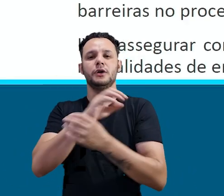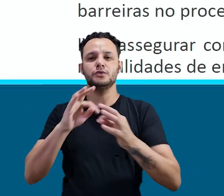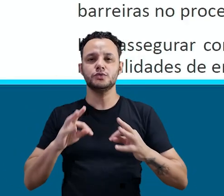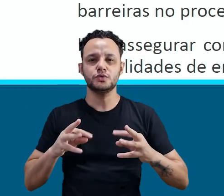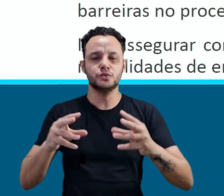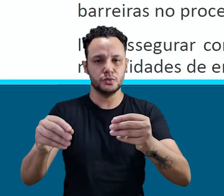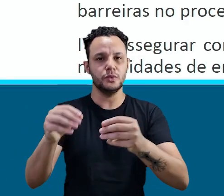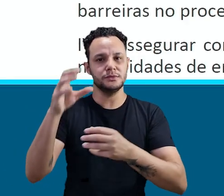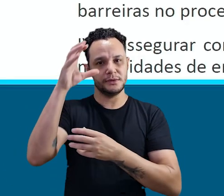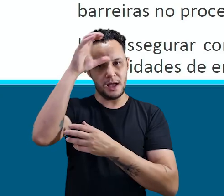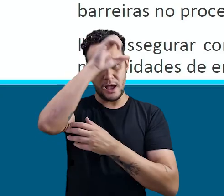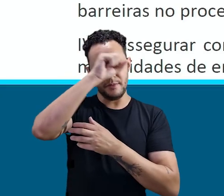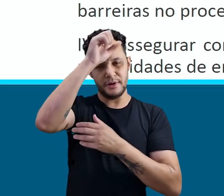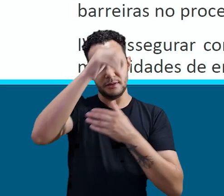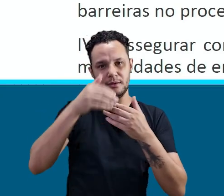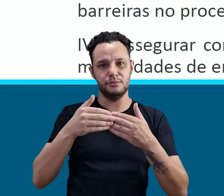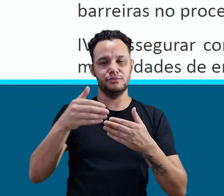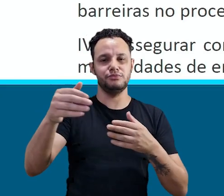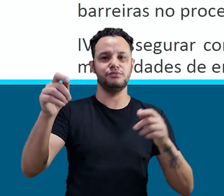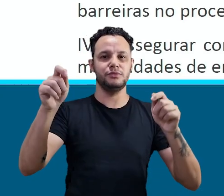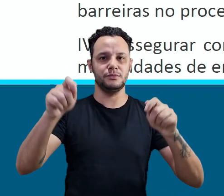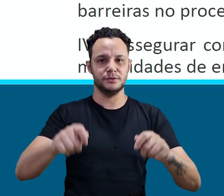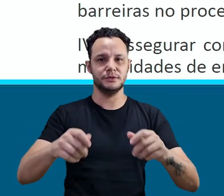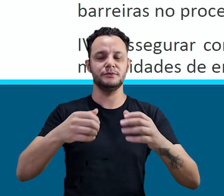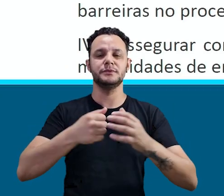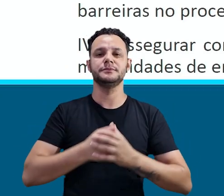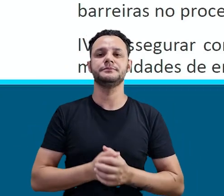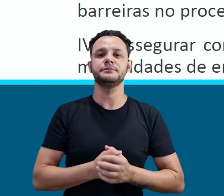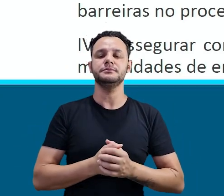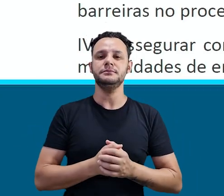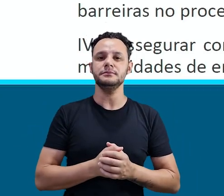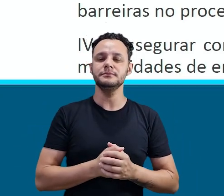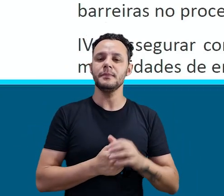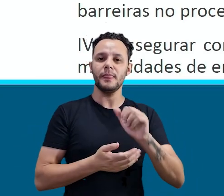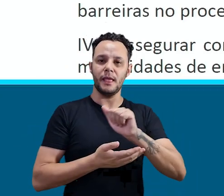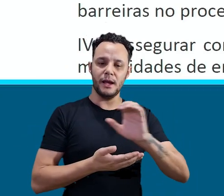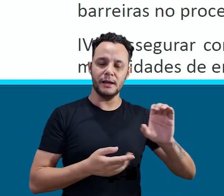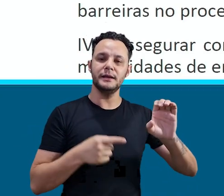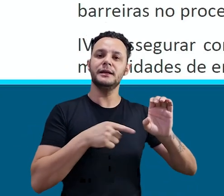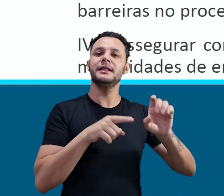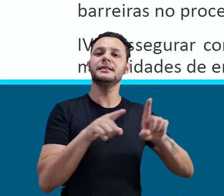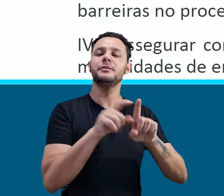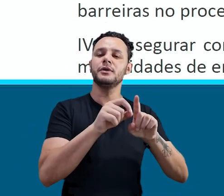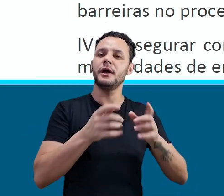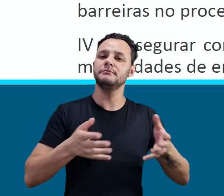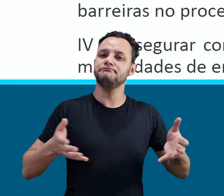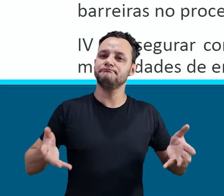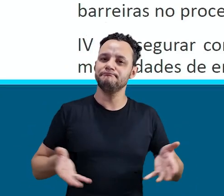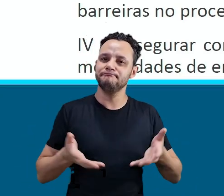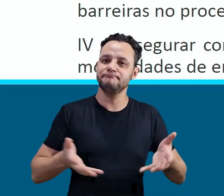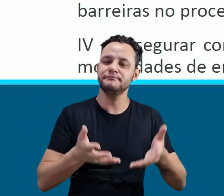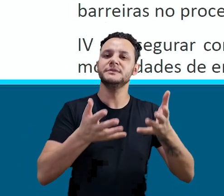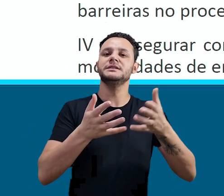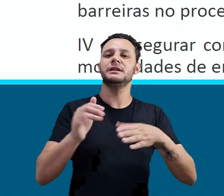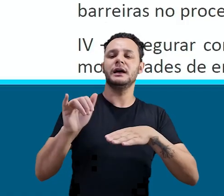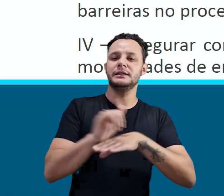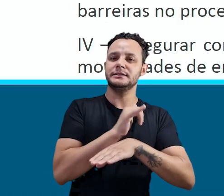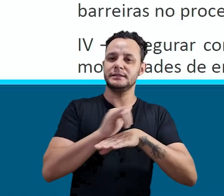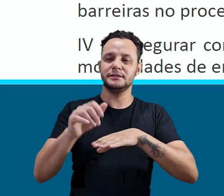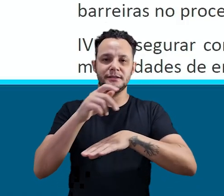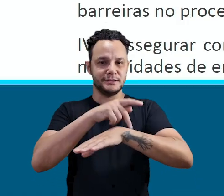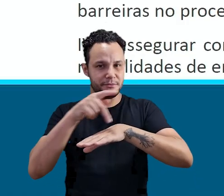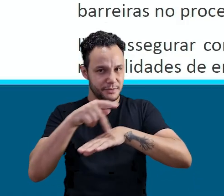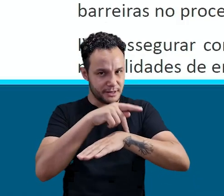de fato, permanecer e aprender. Ele também tem que fomentar o desenvolvimento de recursos didáticos e pedagógicos que eliminem